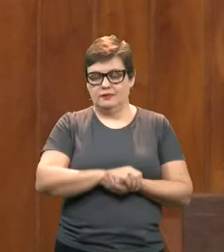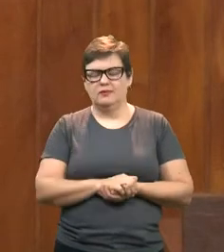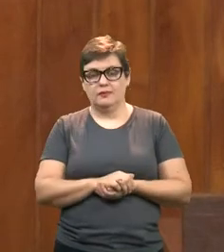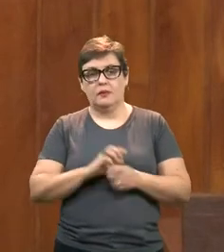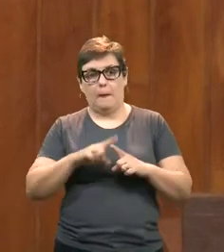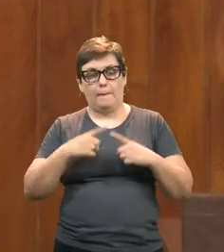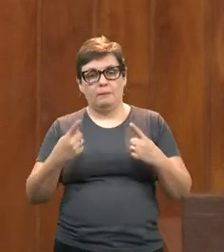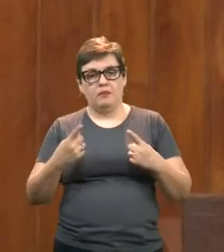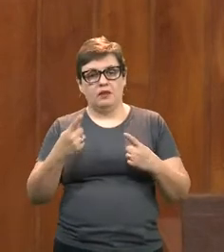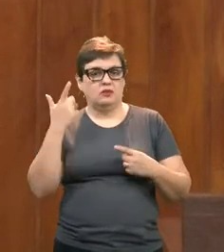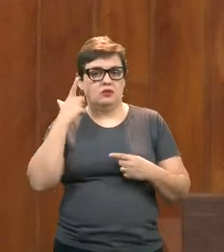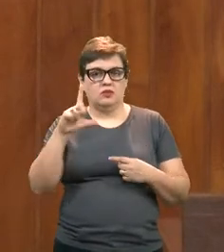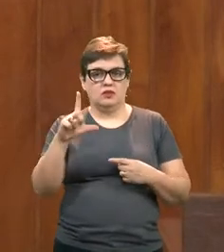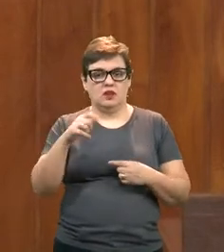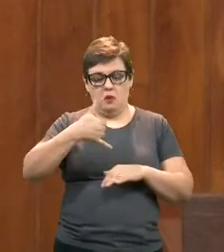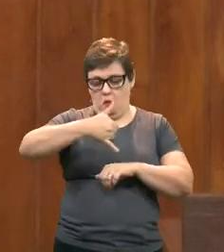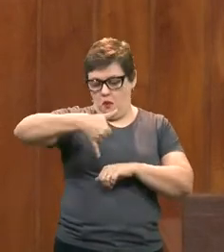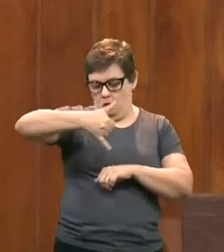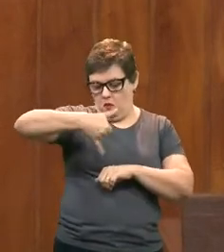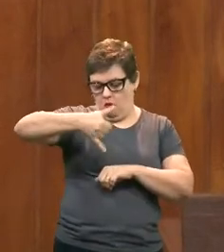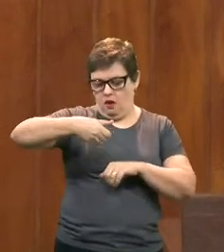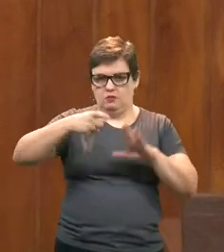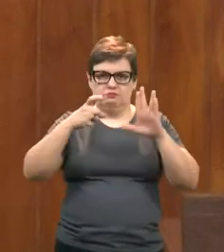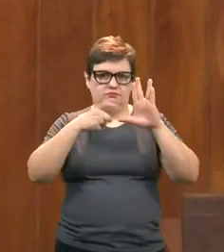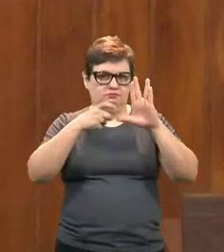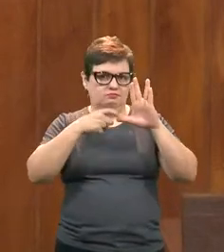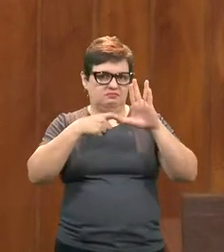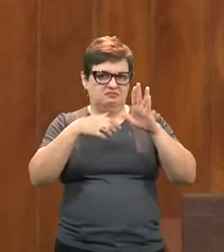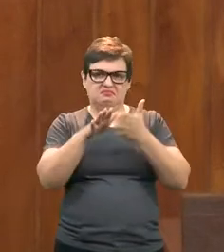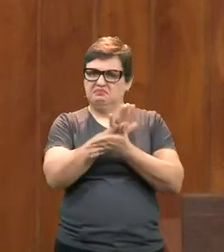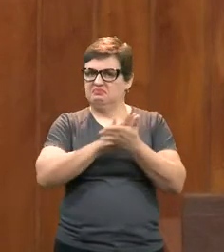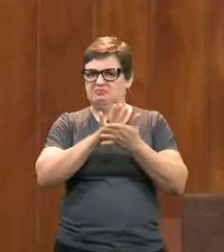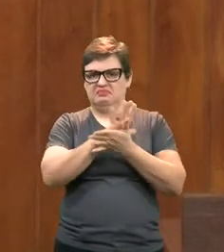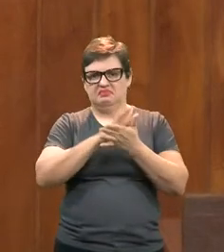Mas conseguir o óleo, conseguir cannabis, não é nada difícil.